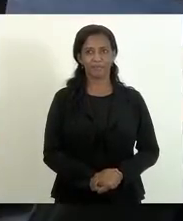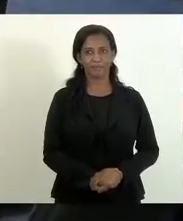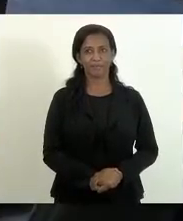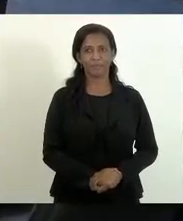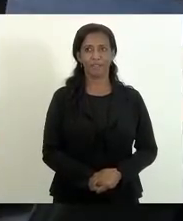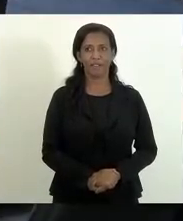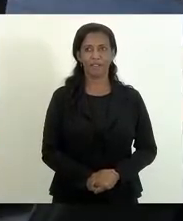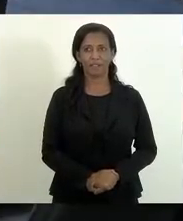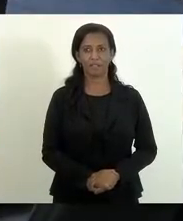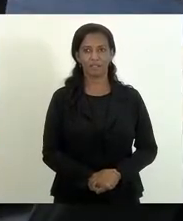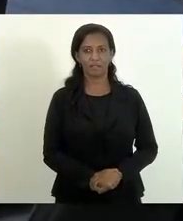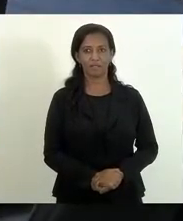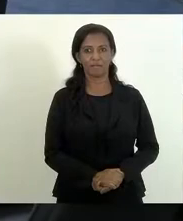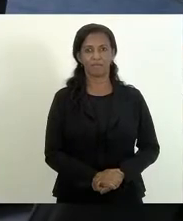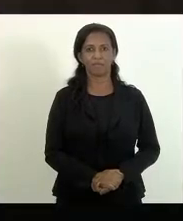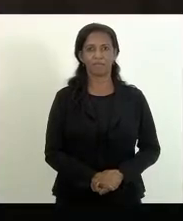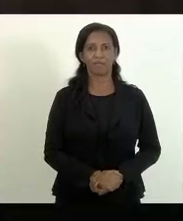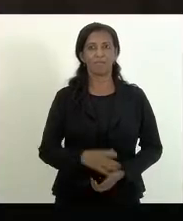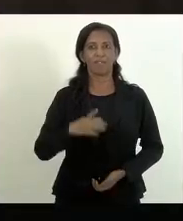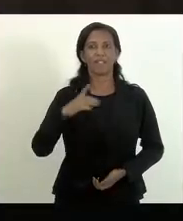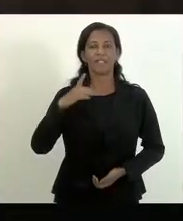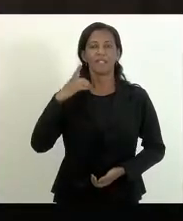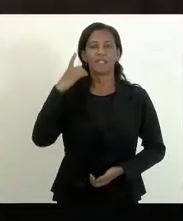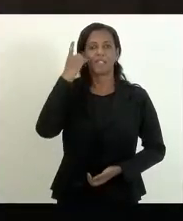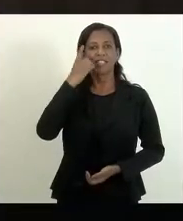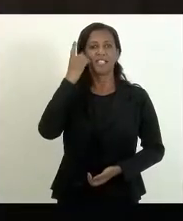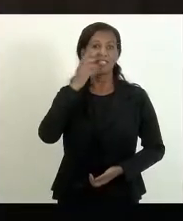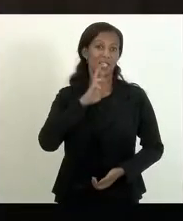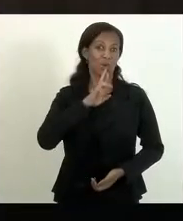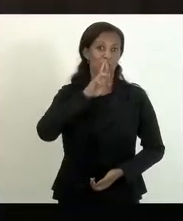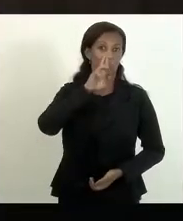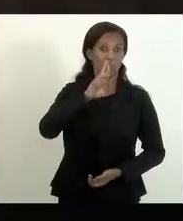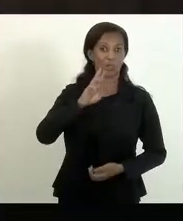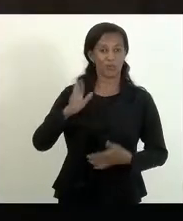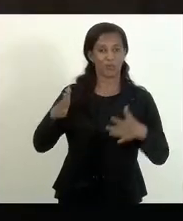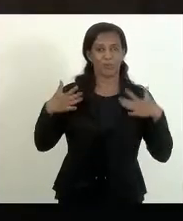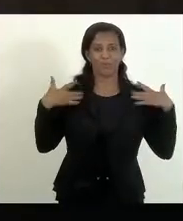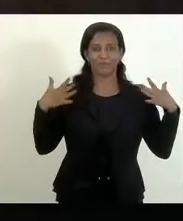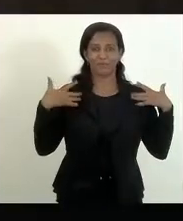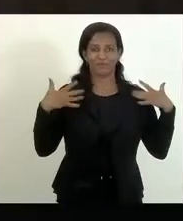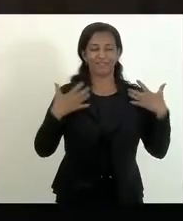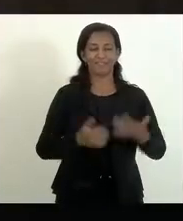Mas essa deputada, tendo essa falta de decoro, eu responderei com toda alegria.